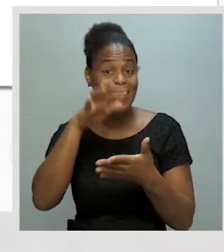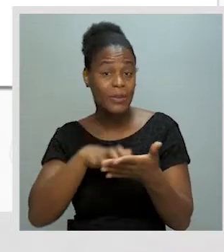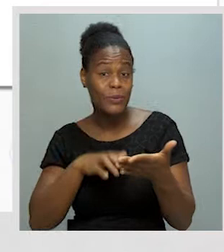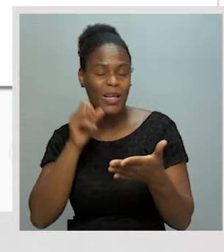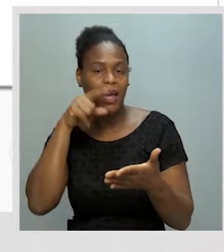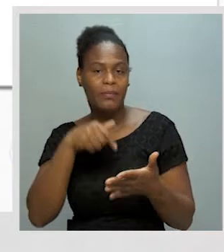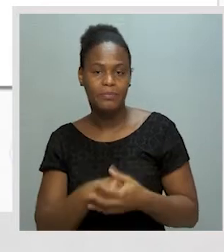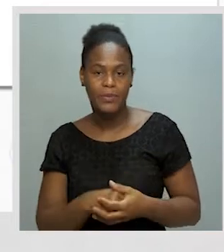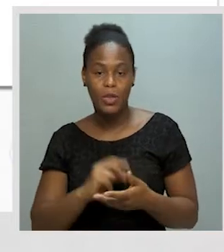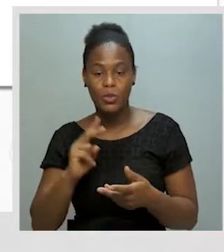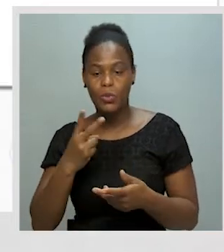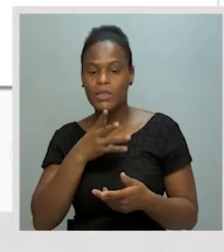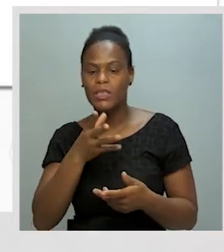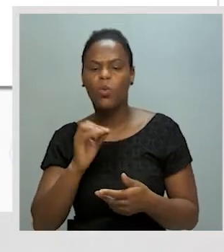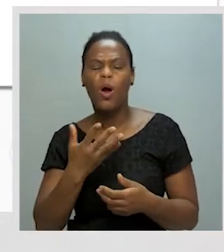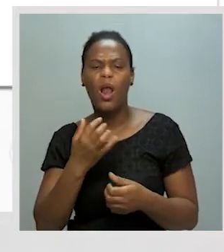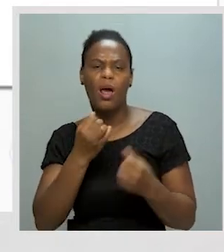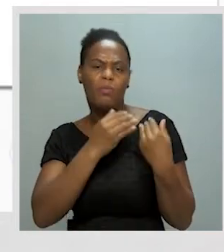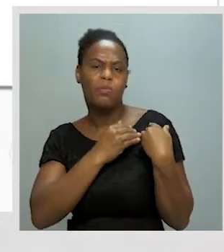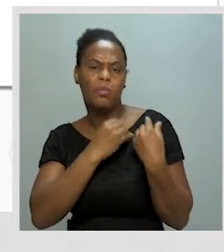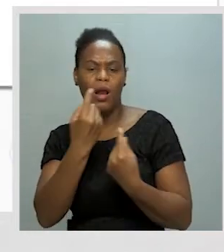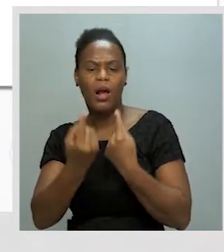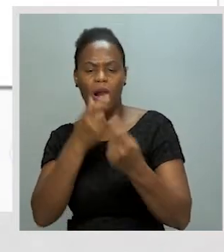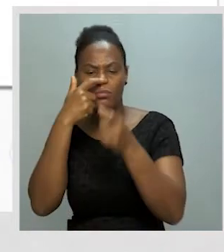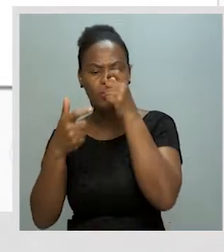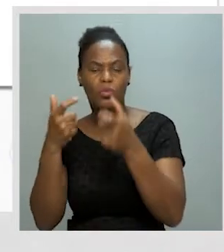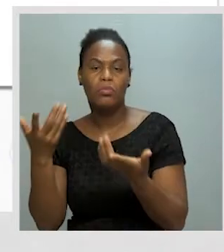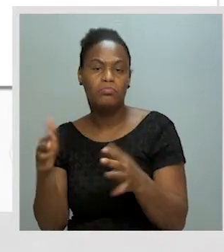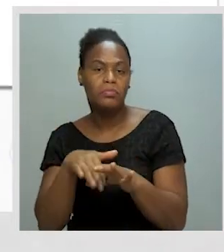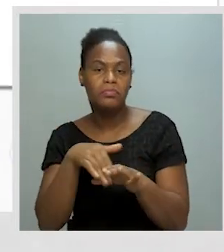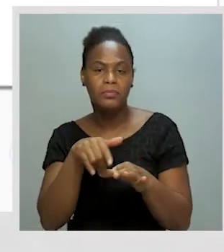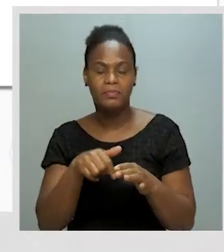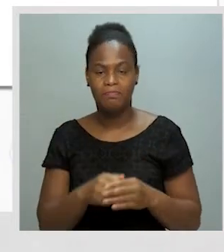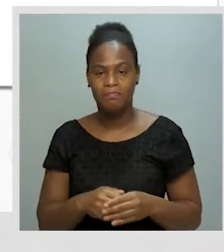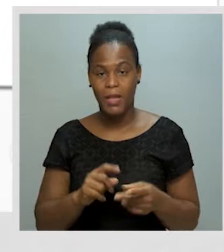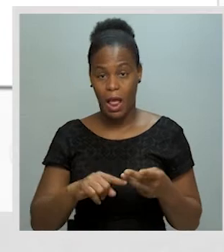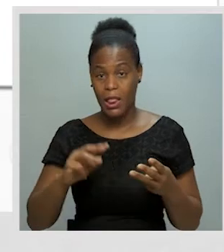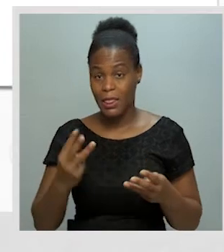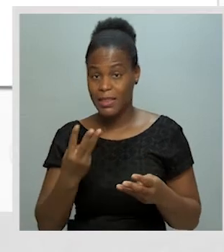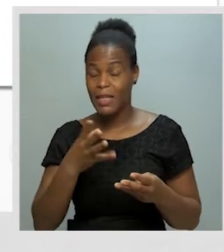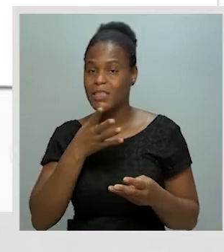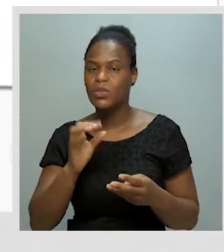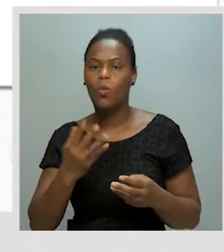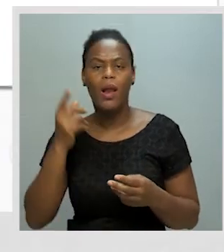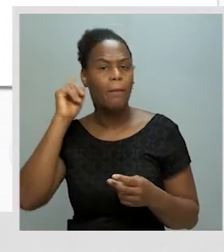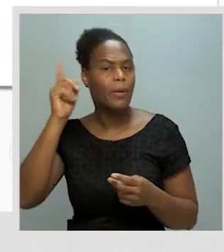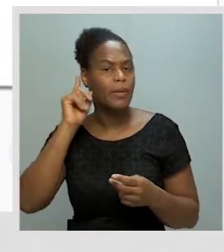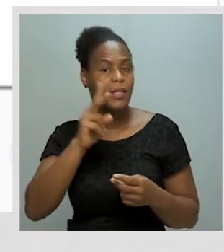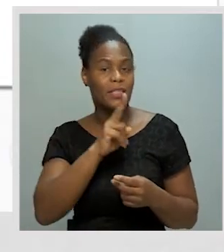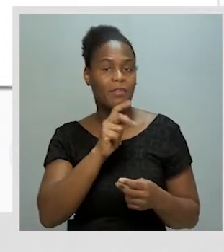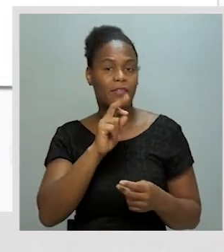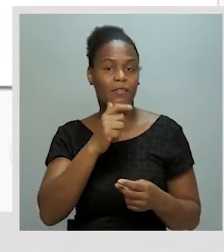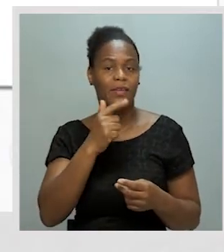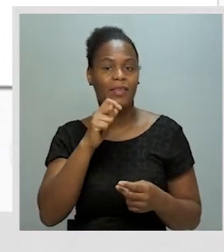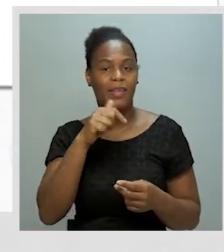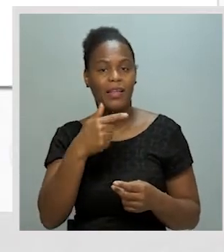A segunda, refere a função de cada um dos intervenientes. Terceira, menciona as importâncias da